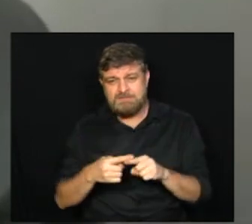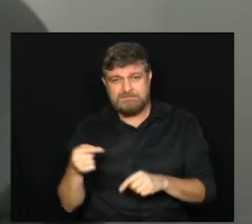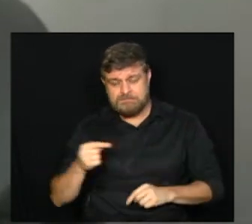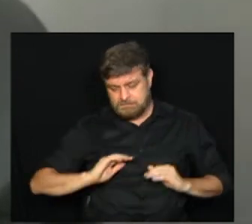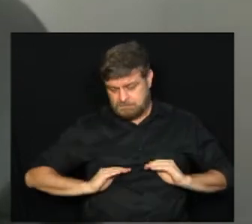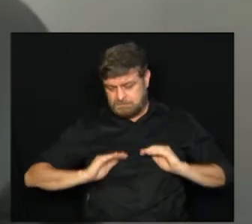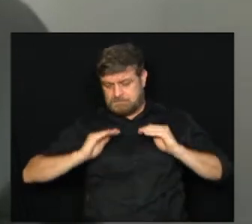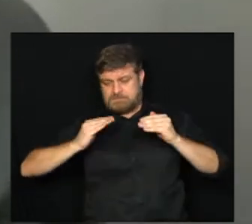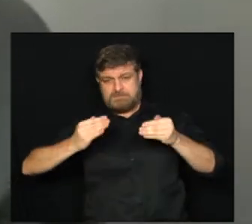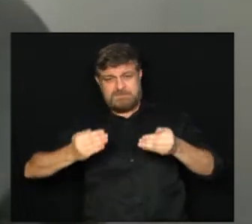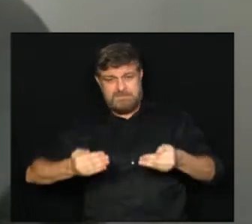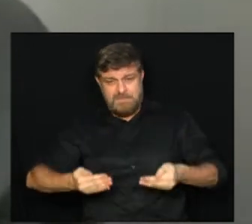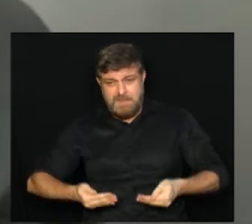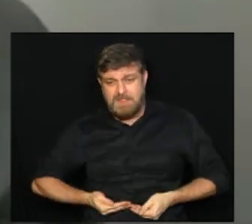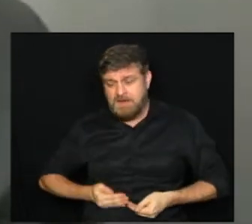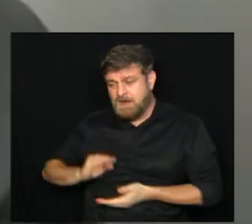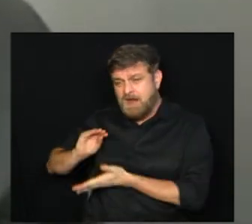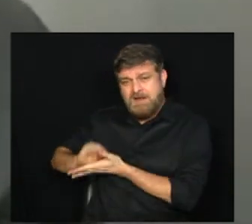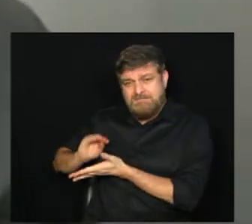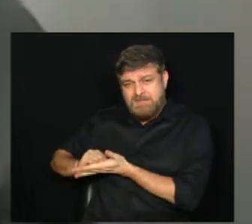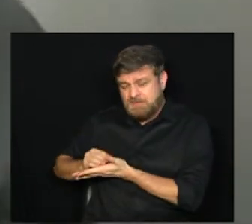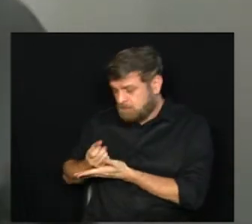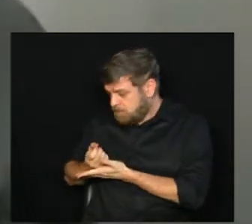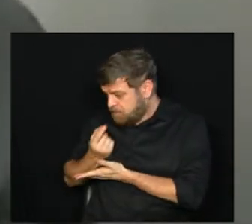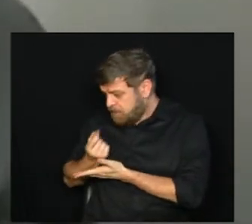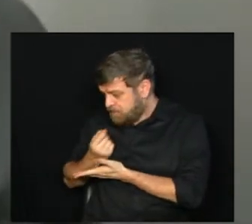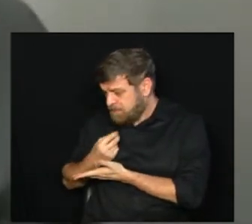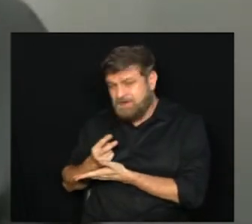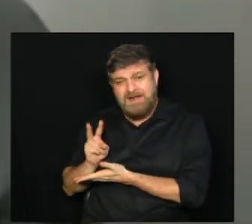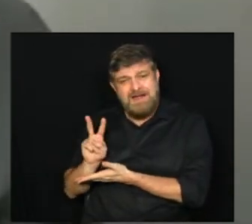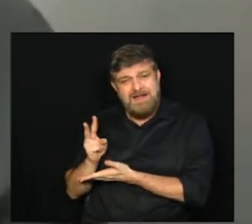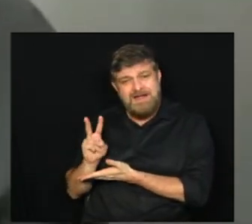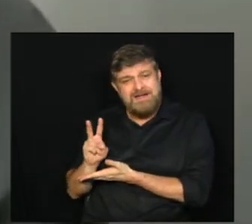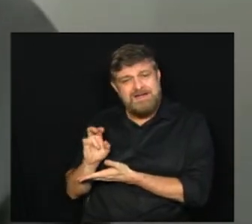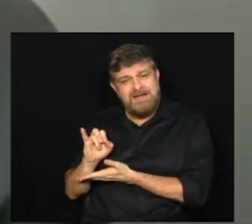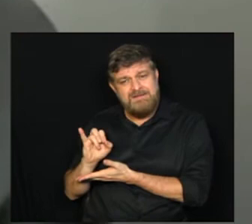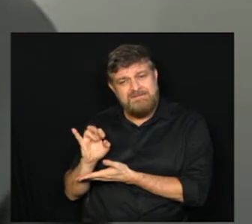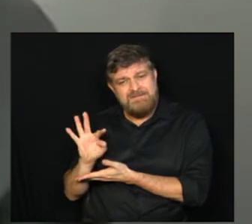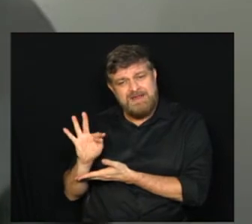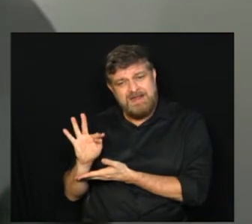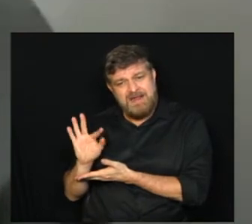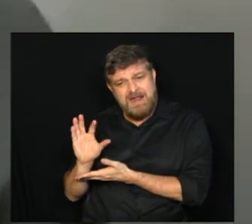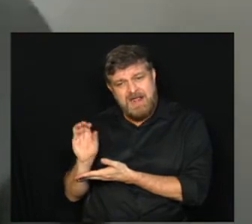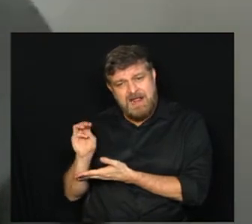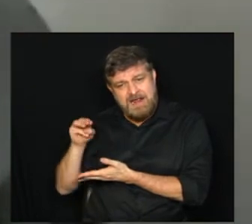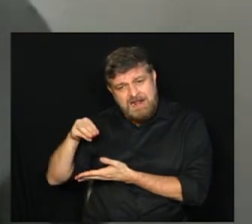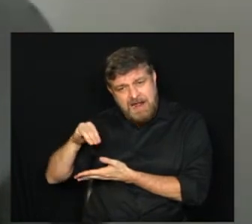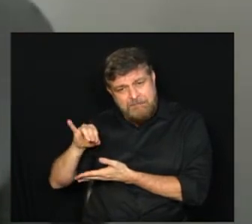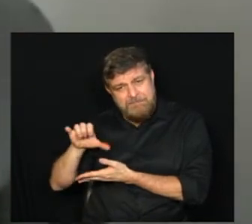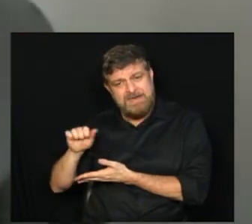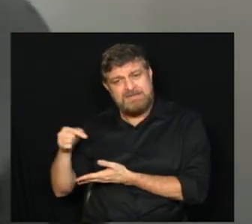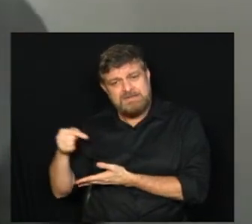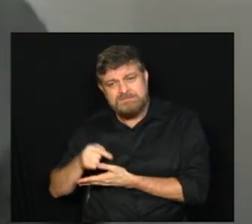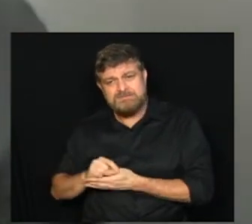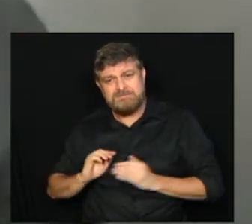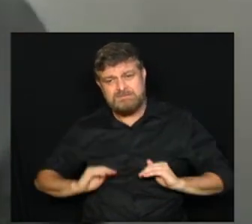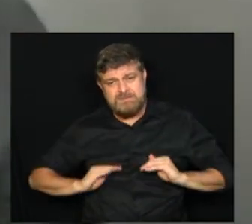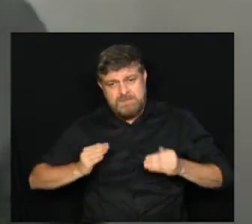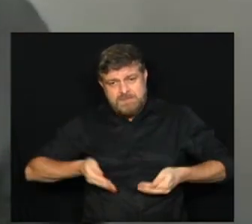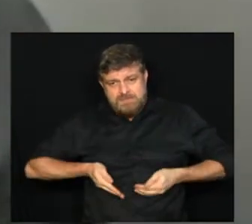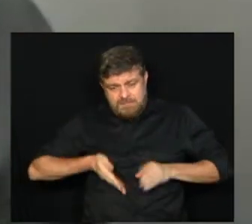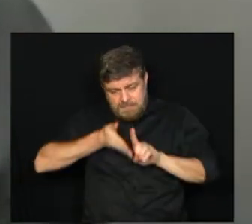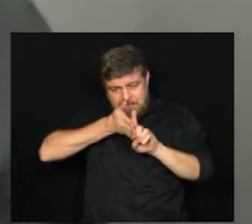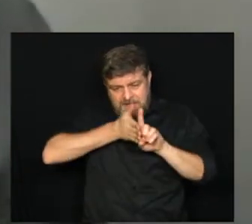sendo gerada, faltou algumas vitaminas, faltou algumas substâncias que a mãe precisava ingerir, a criança já nasce com